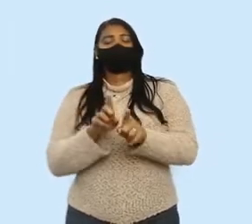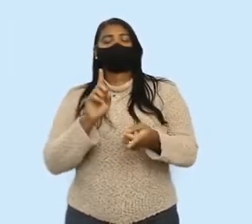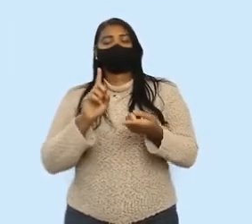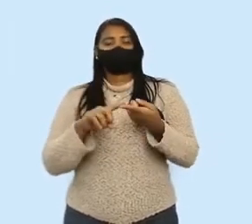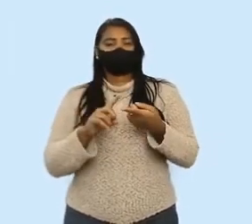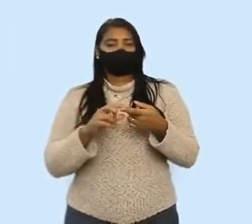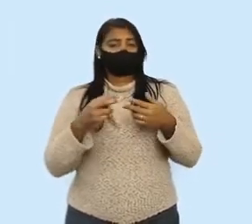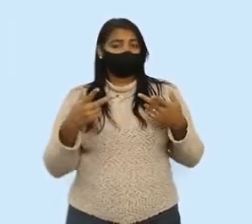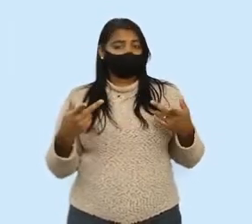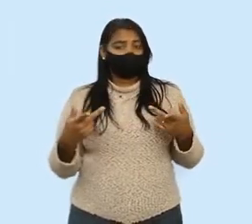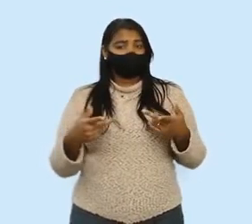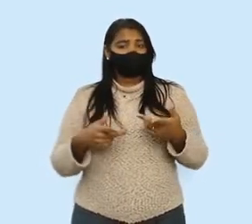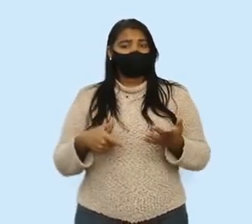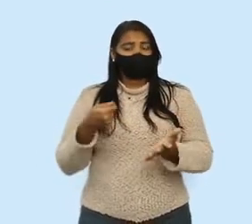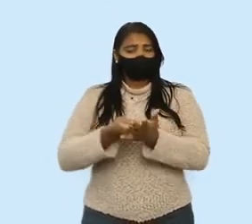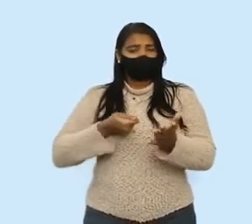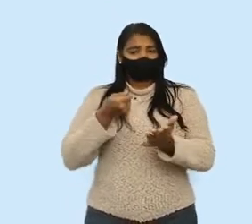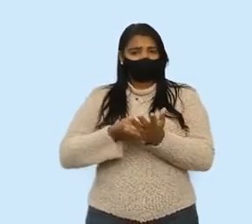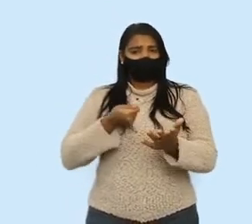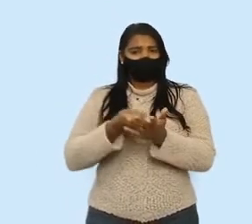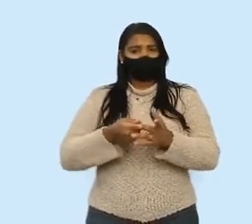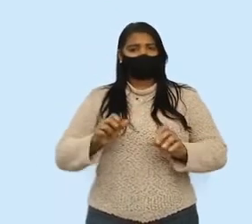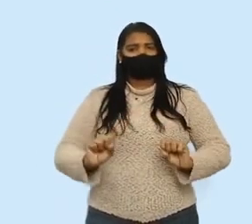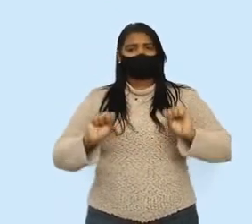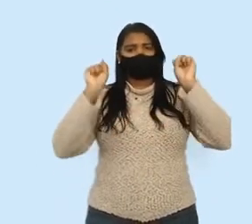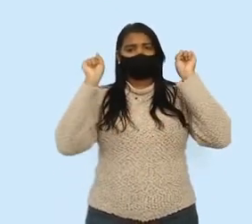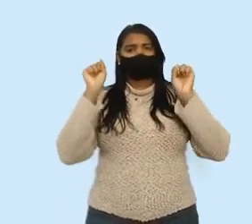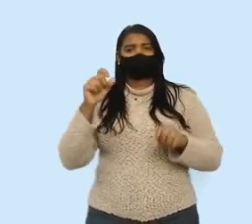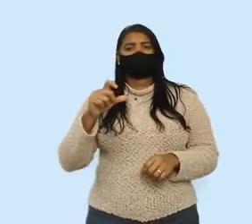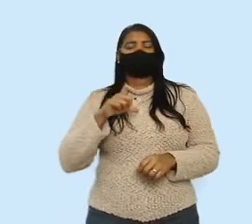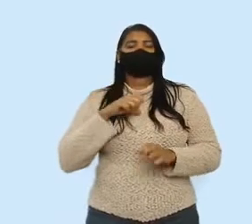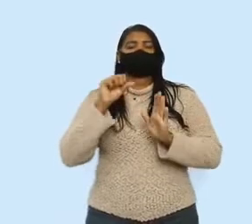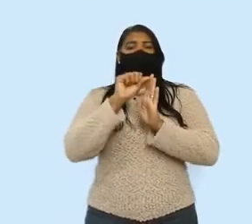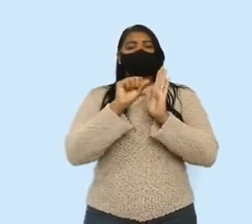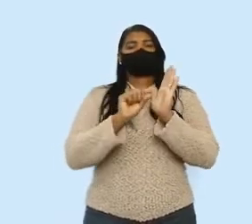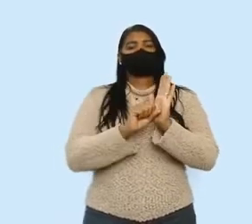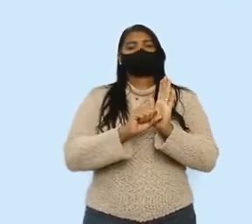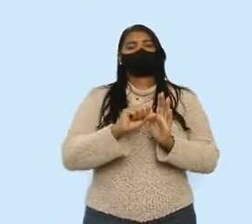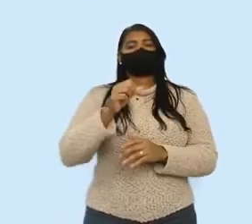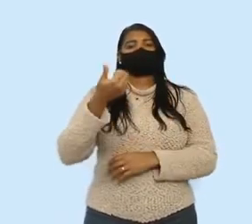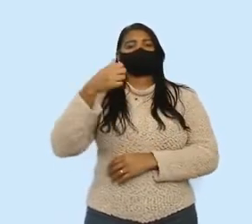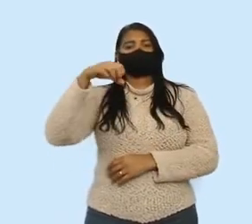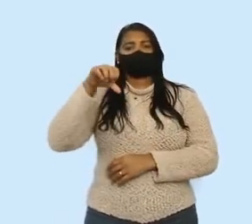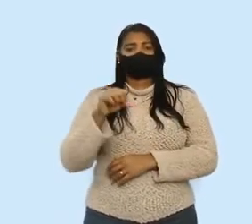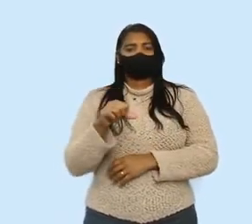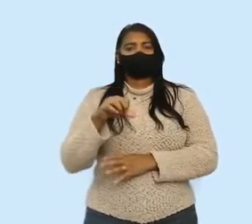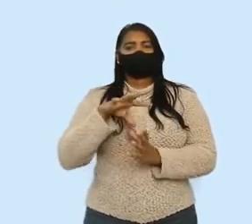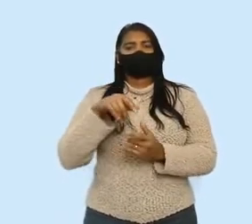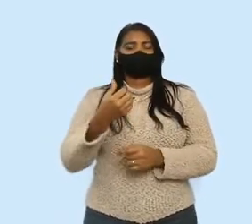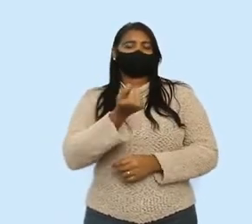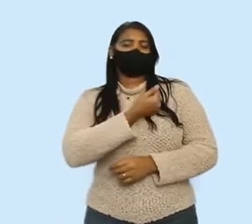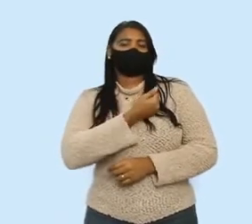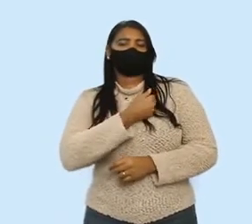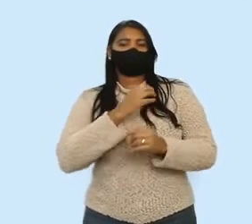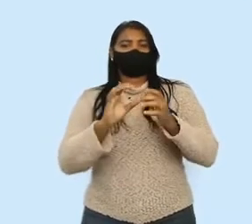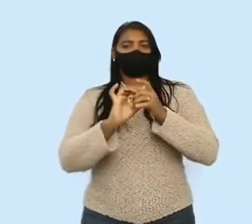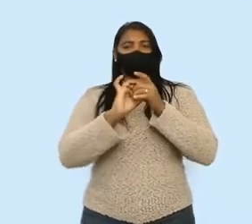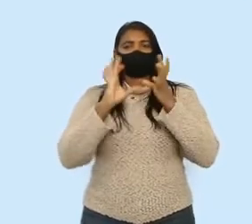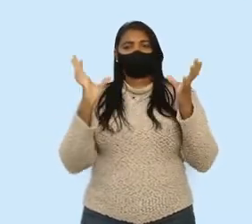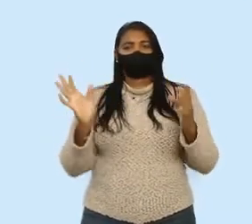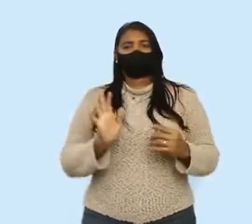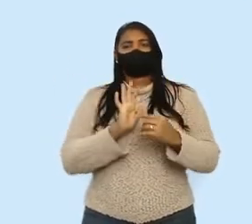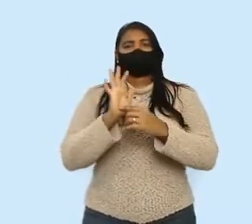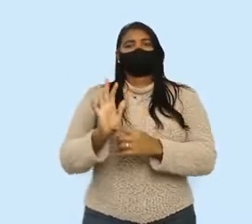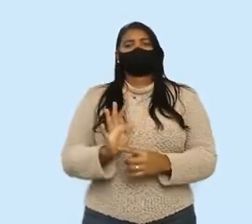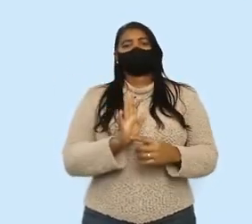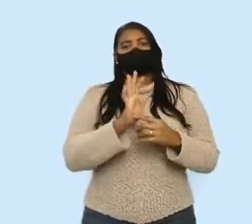várias resistências. Até porque nós tínhamos no século XIX um grande número de libertos, o que isso dava